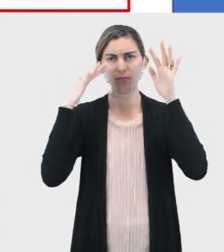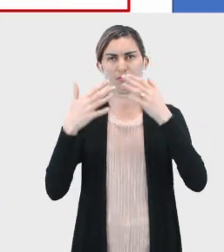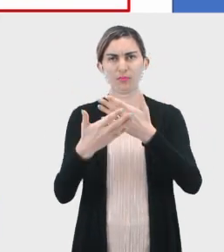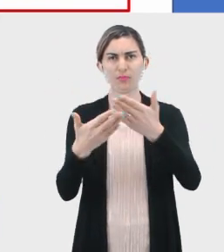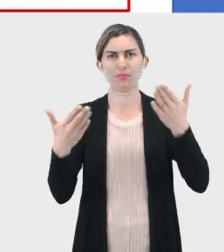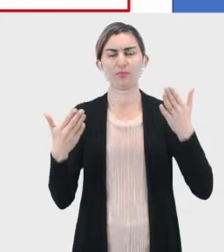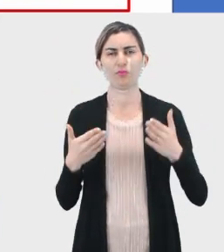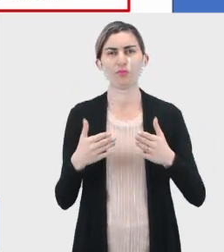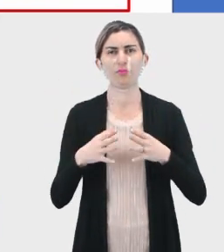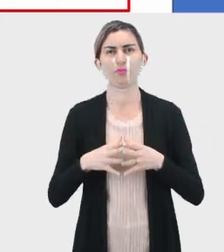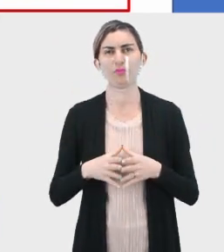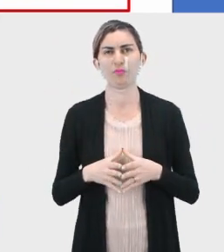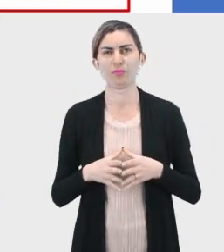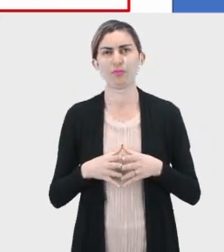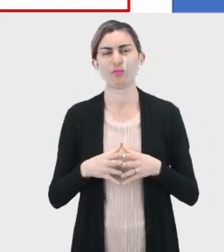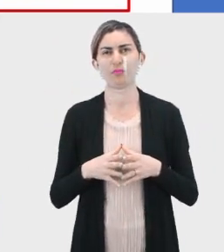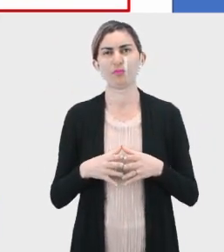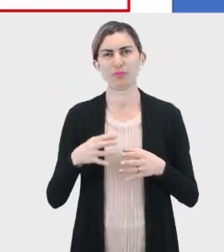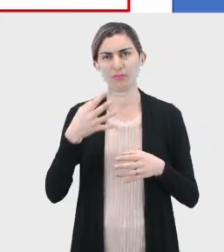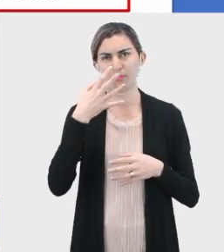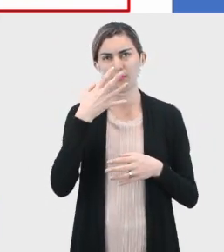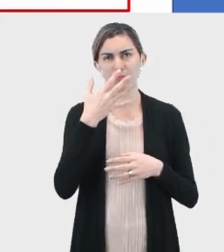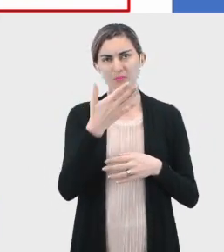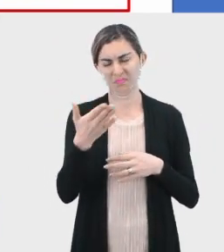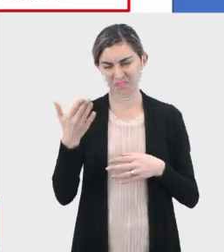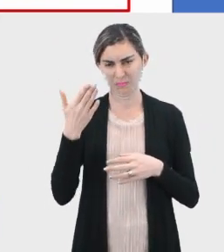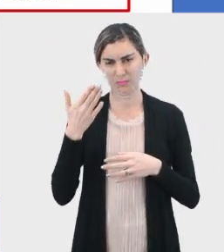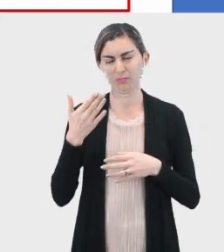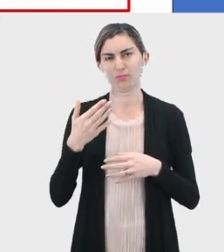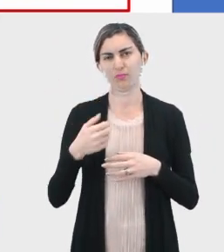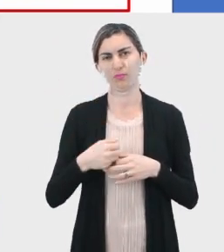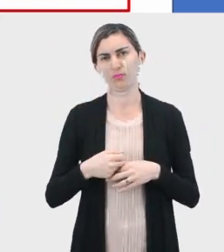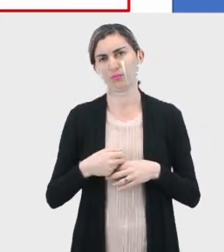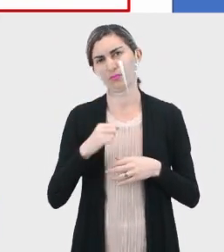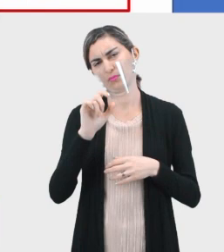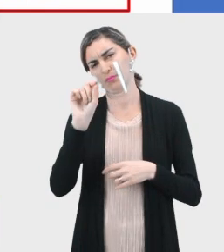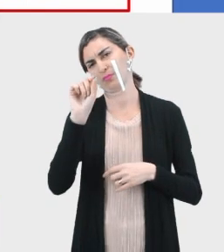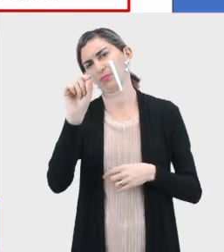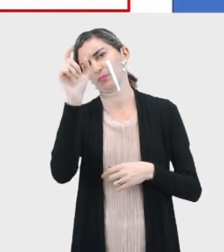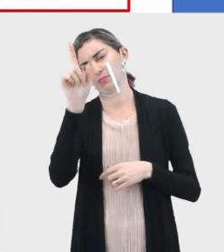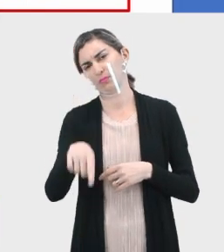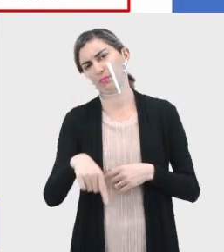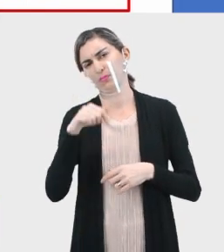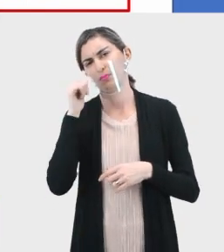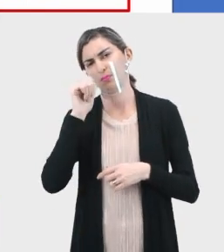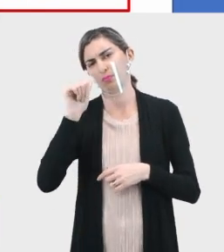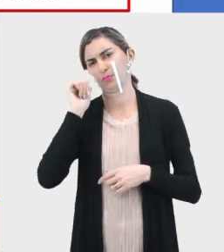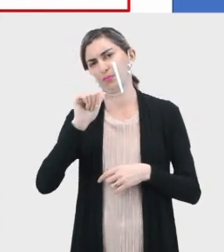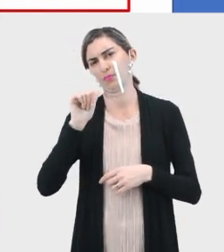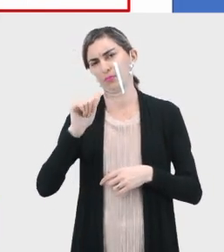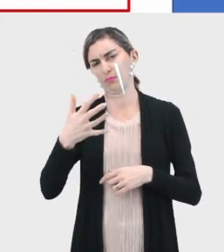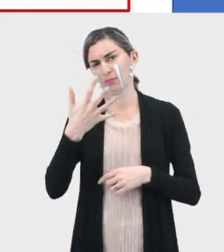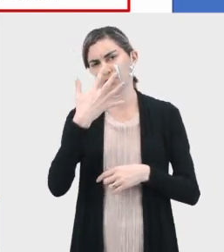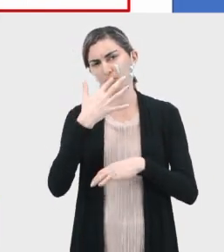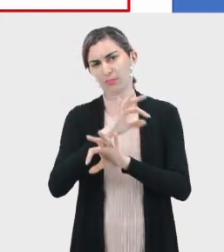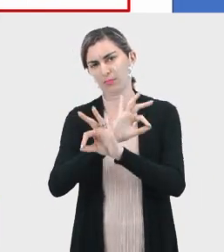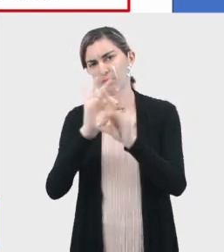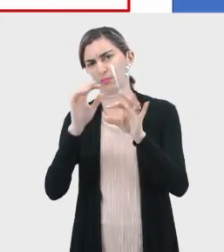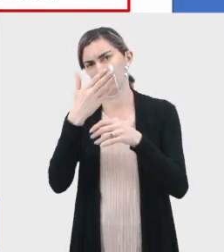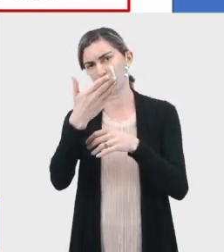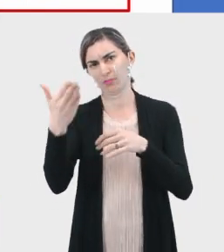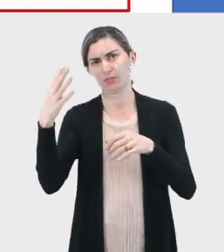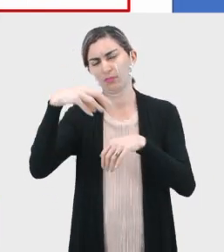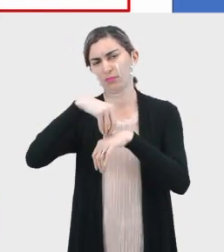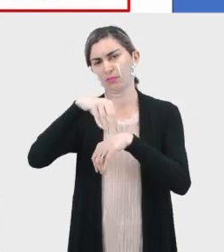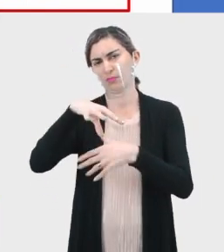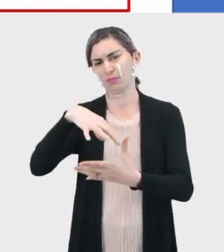reflexão. Who is the phenomenal woman in your life? Quem é a mulher fenomenal